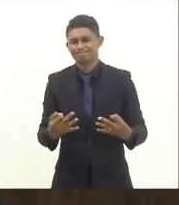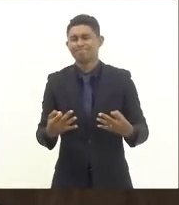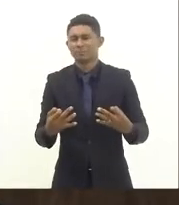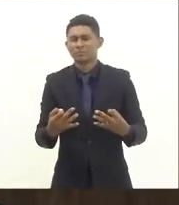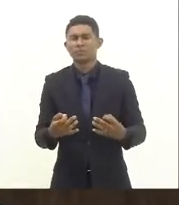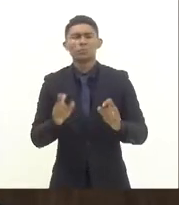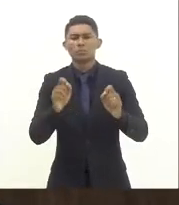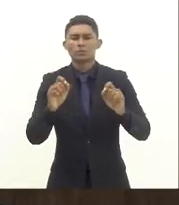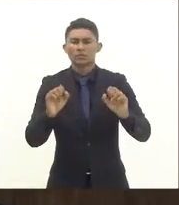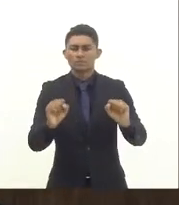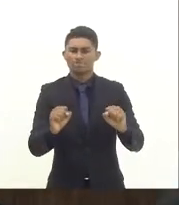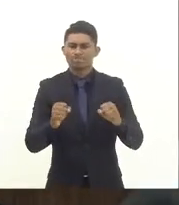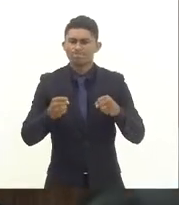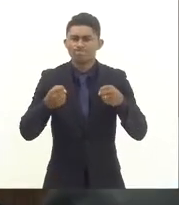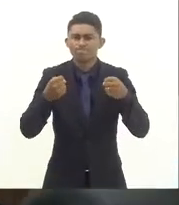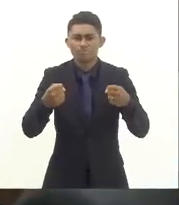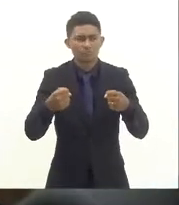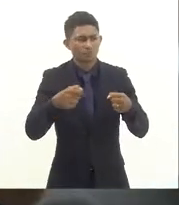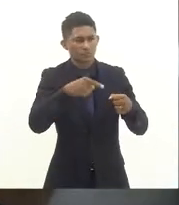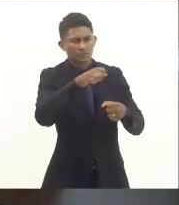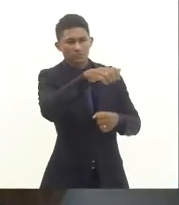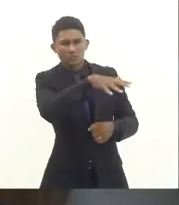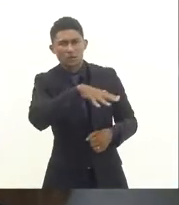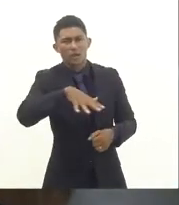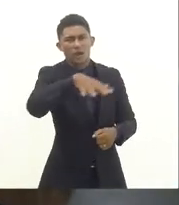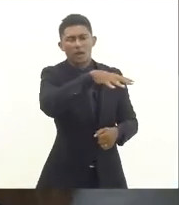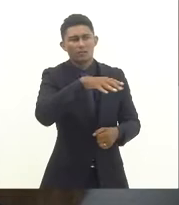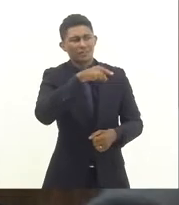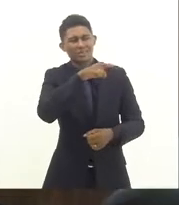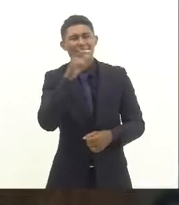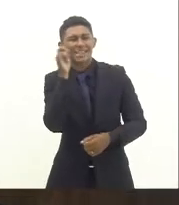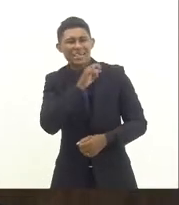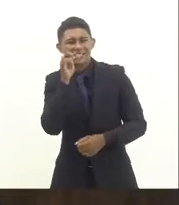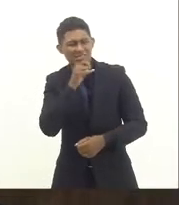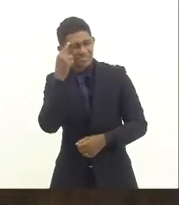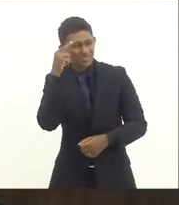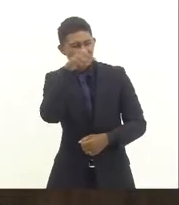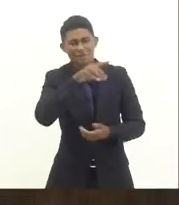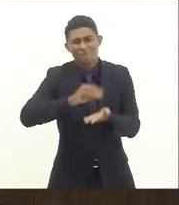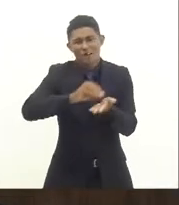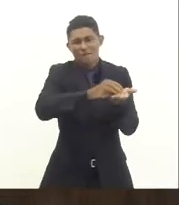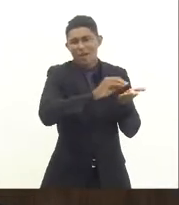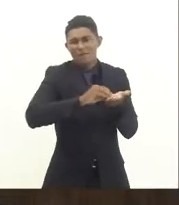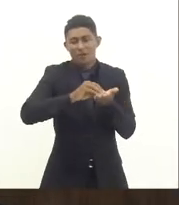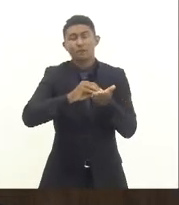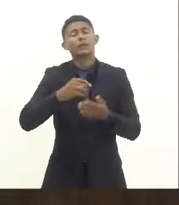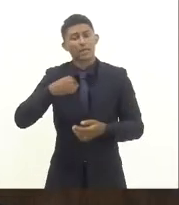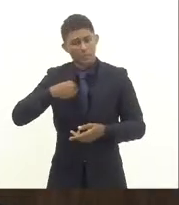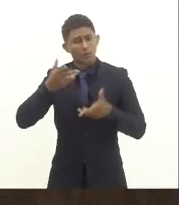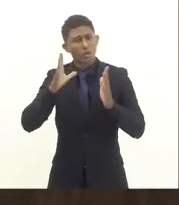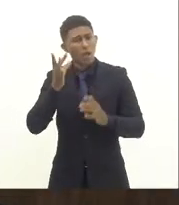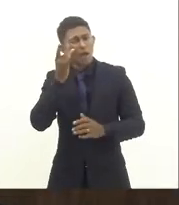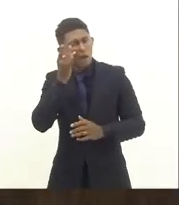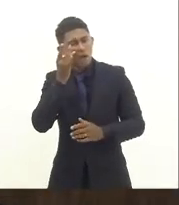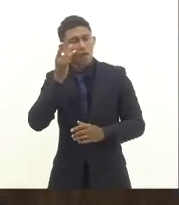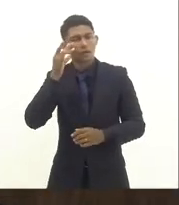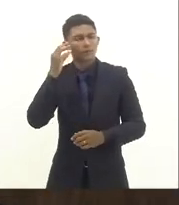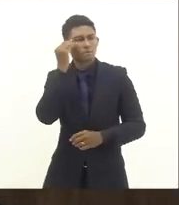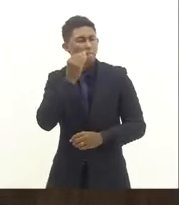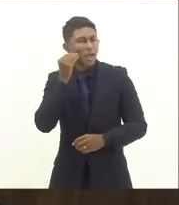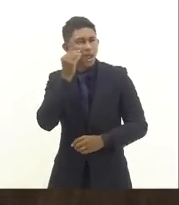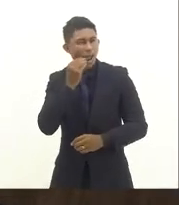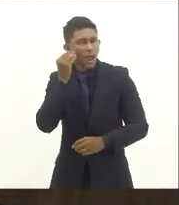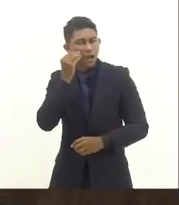concentrado na questão da energia no Noroeste eu tinha vivenciado uma experiência muito chocante circulando